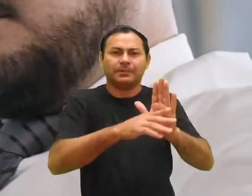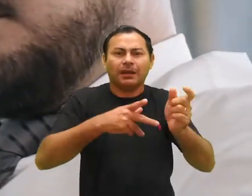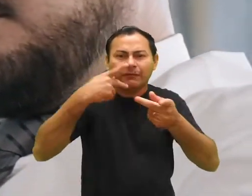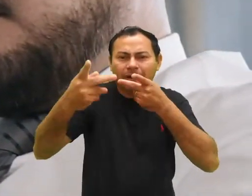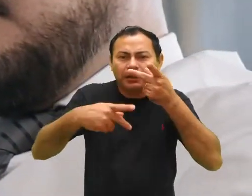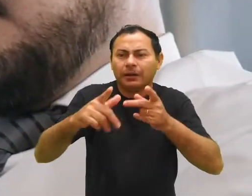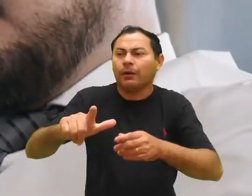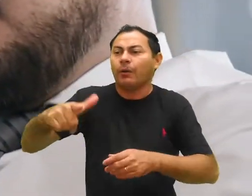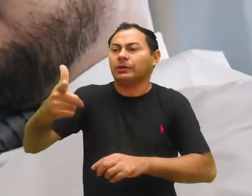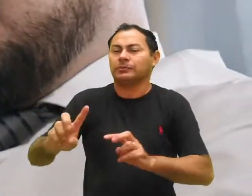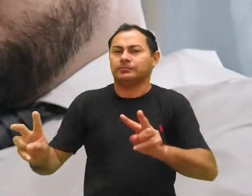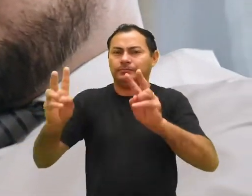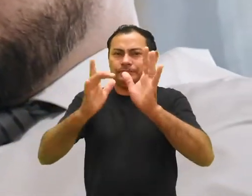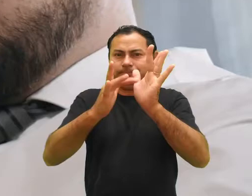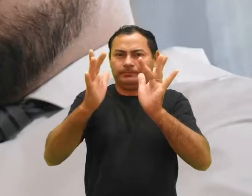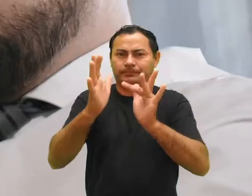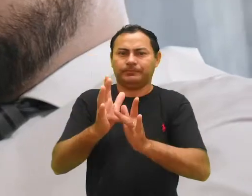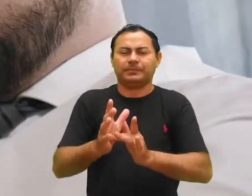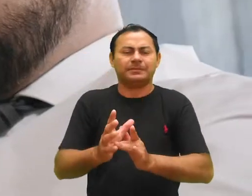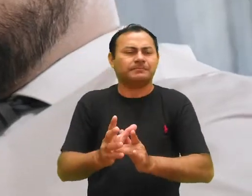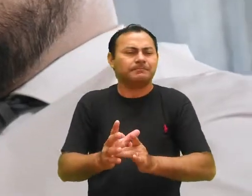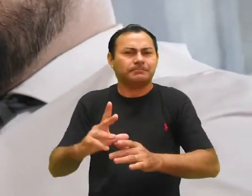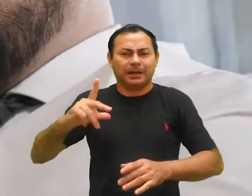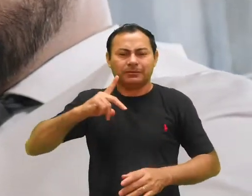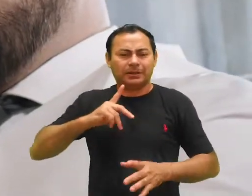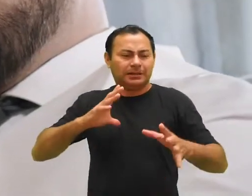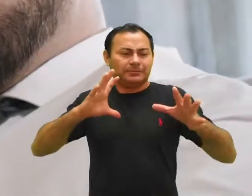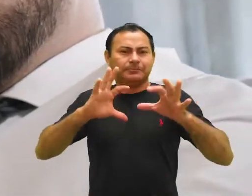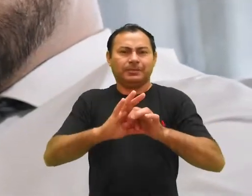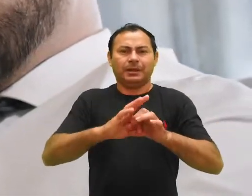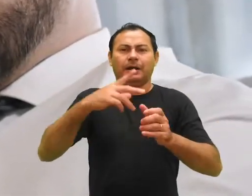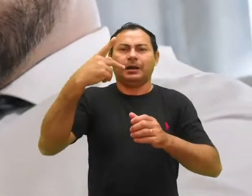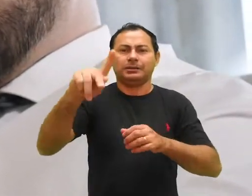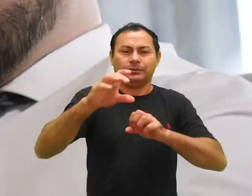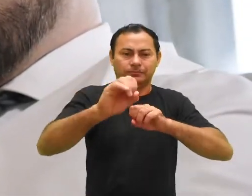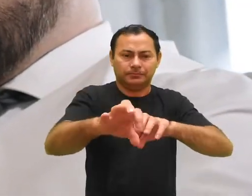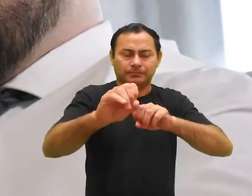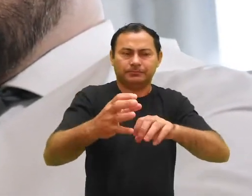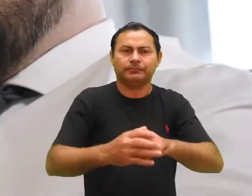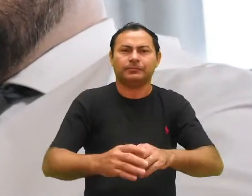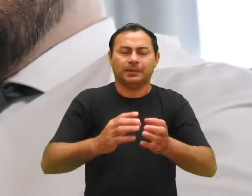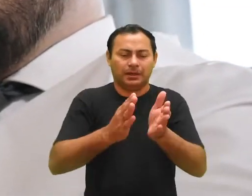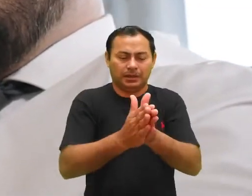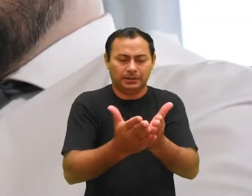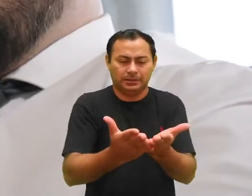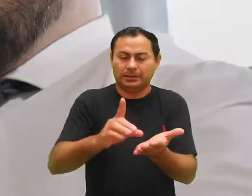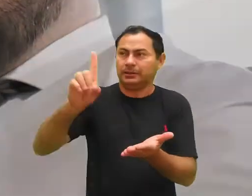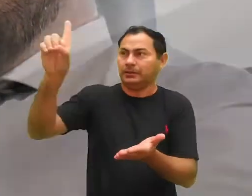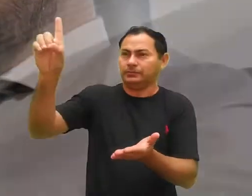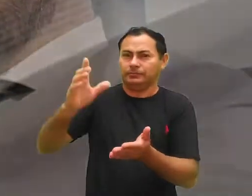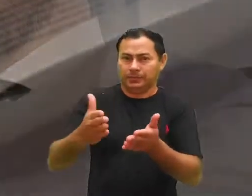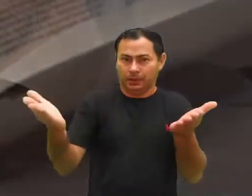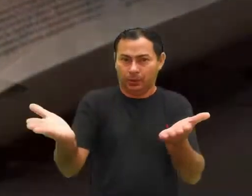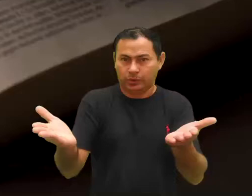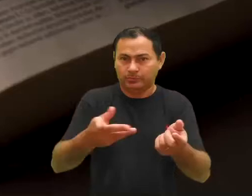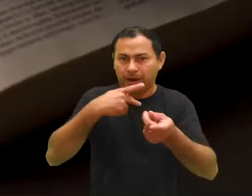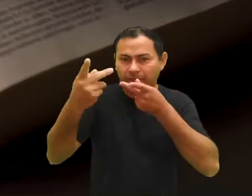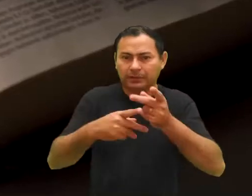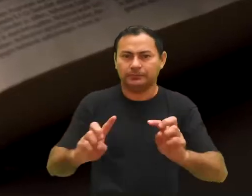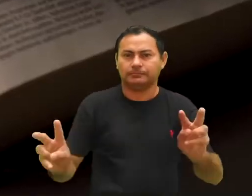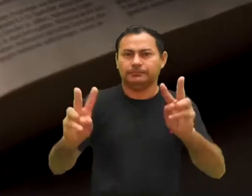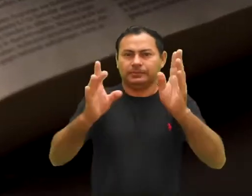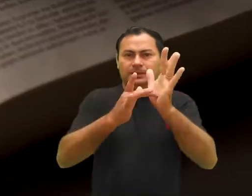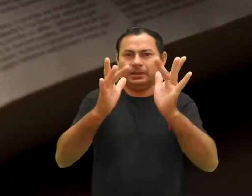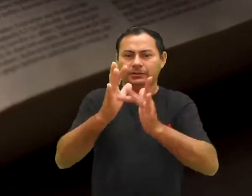próximos programas, falaremos de outro valor de Jesus intimamente relacionado ao seu ensino, as Escrituras.